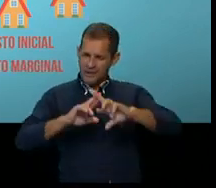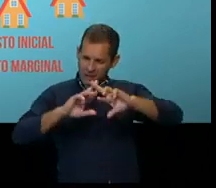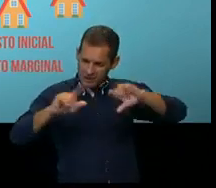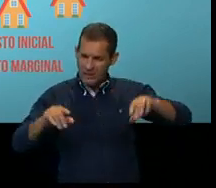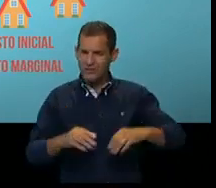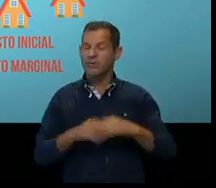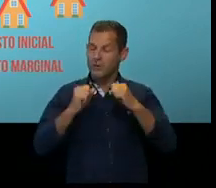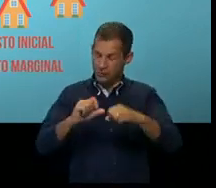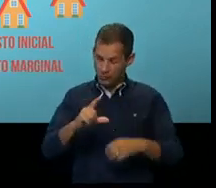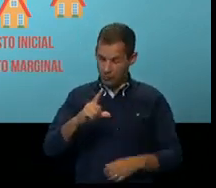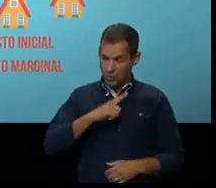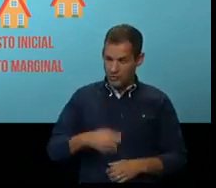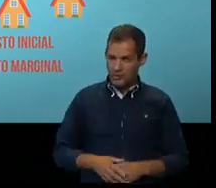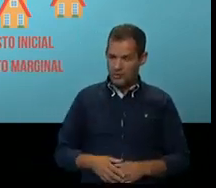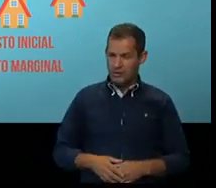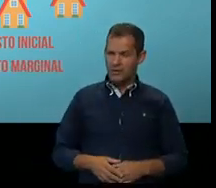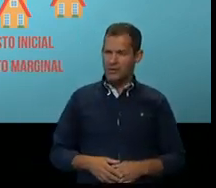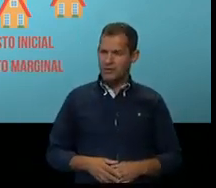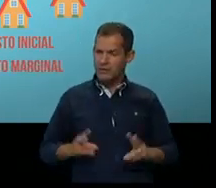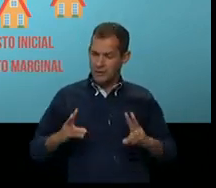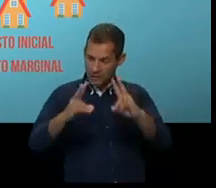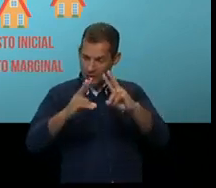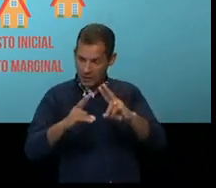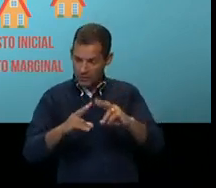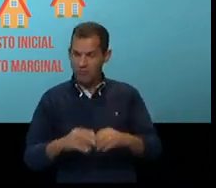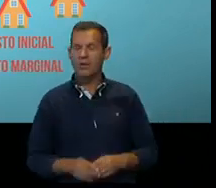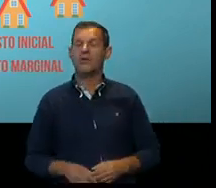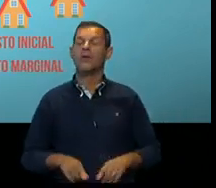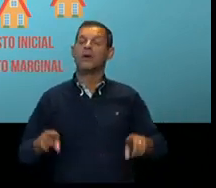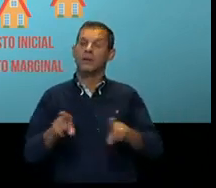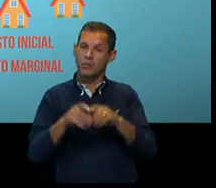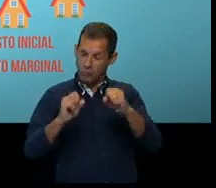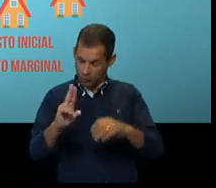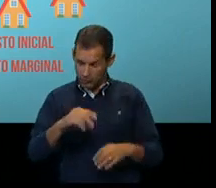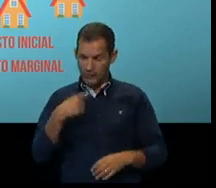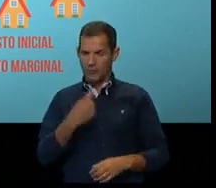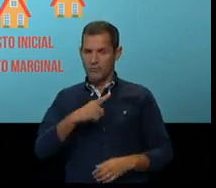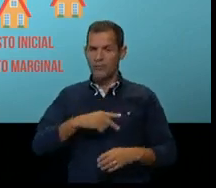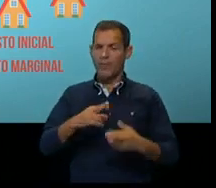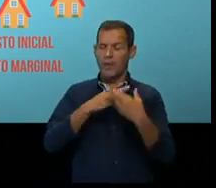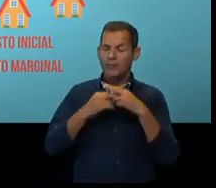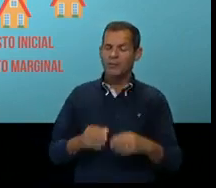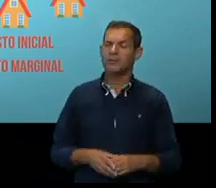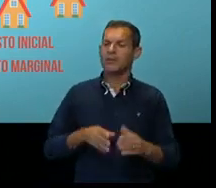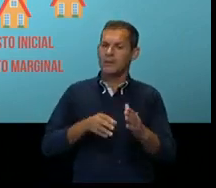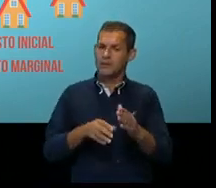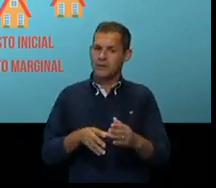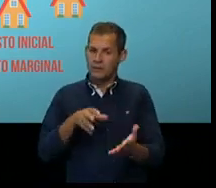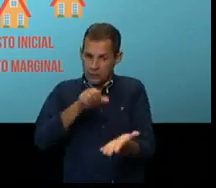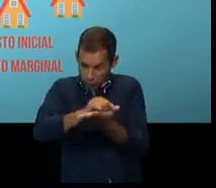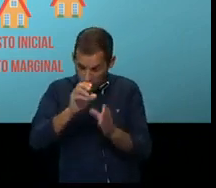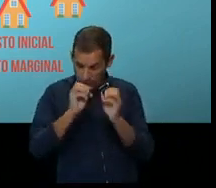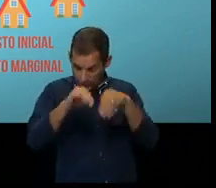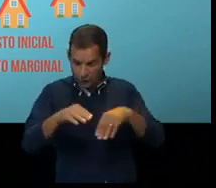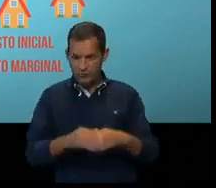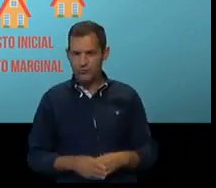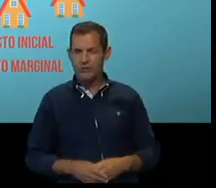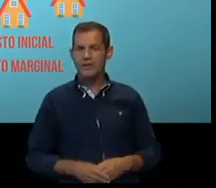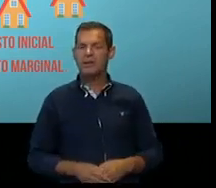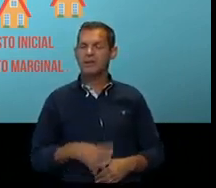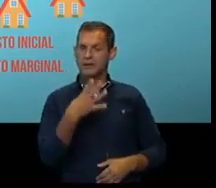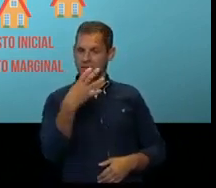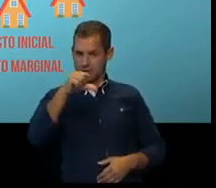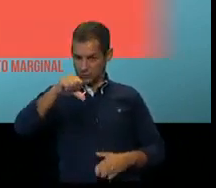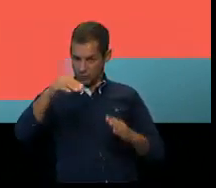variação possível entre a cifra estimada e a de fato utilizada, coube a nós estipular o custo final da produção dessas